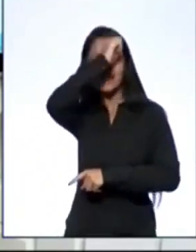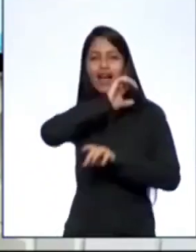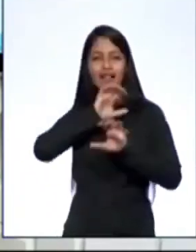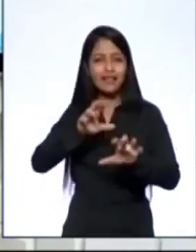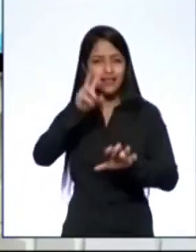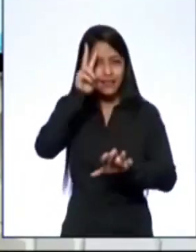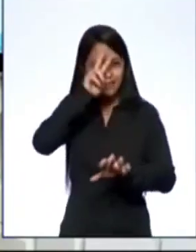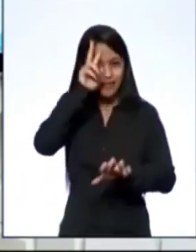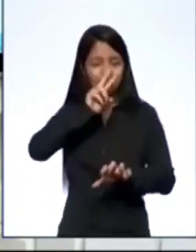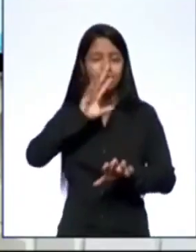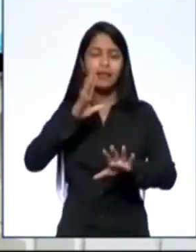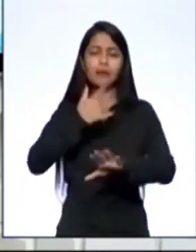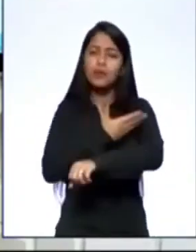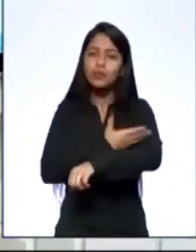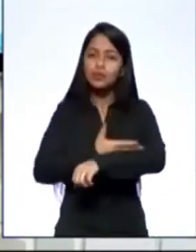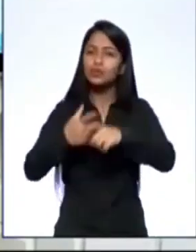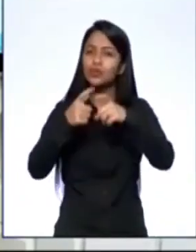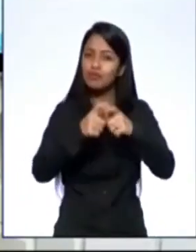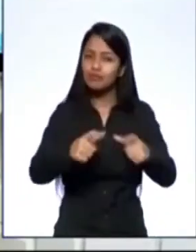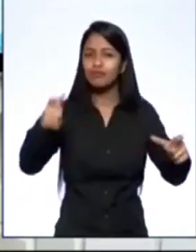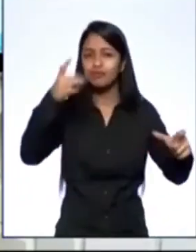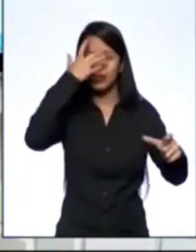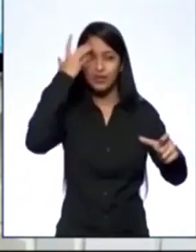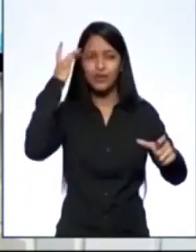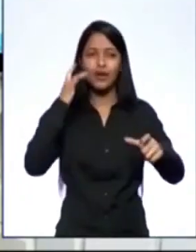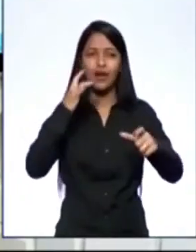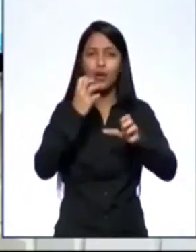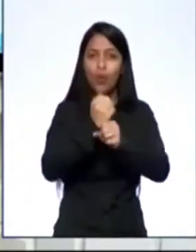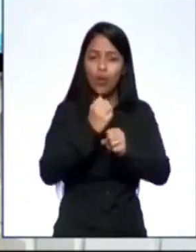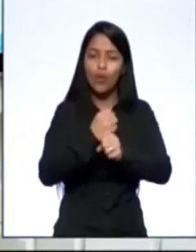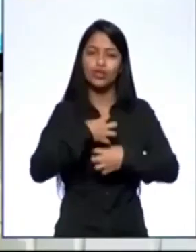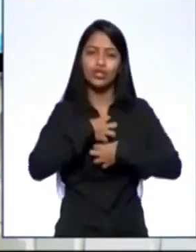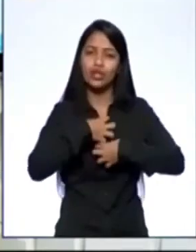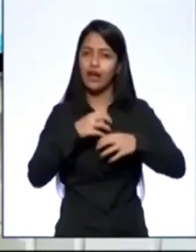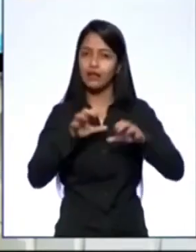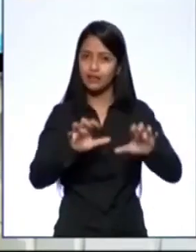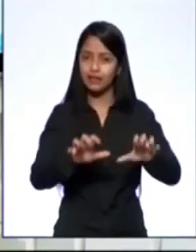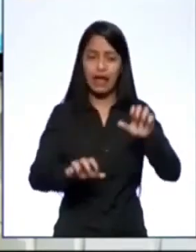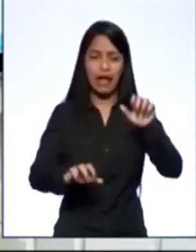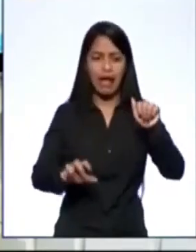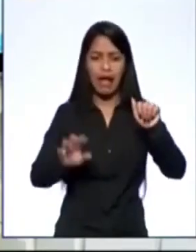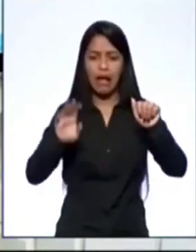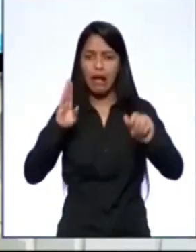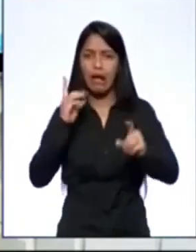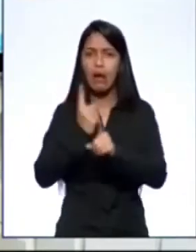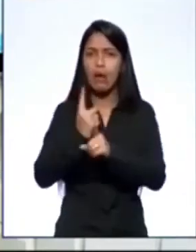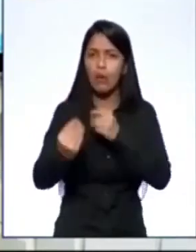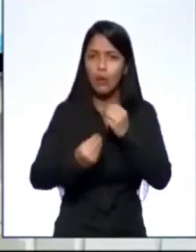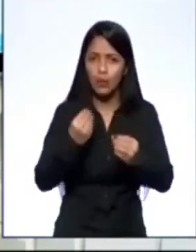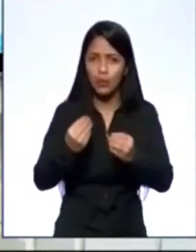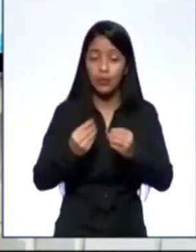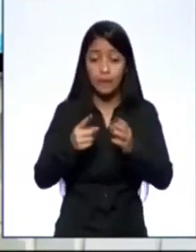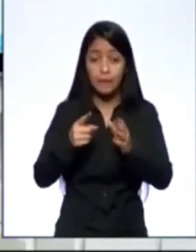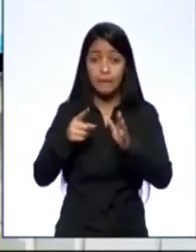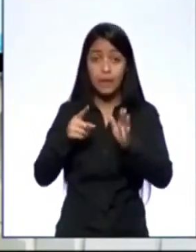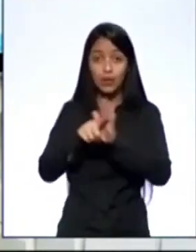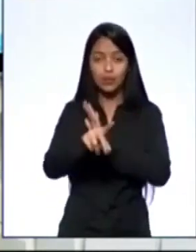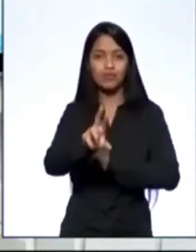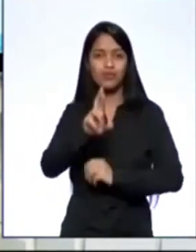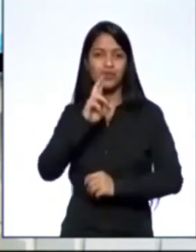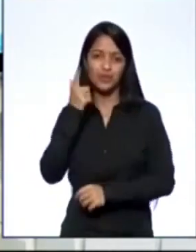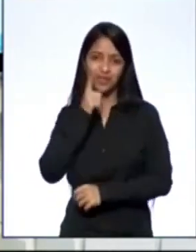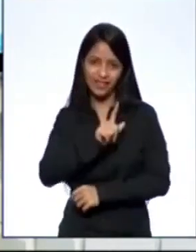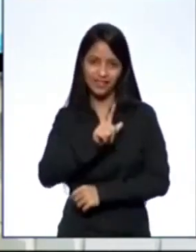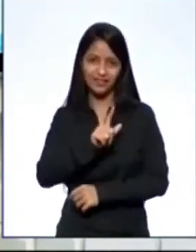normalmente as pessoas fazem para descobrir o alho B para poder responder essa pergunta que eu fiz aqui tá